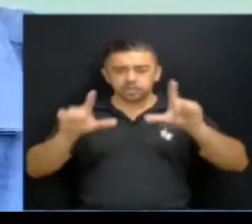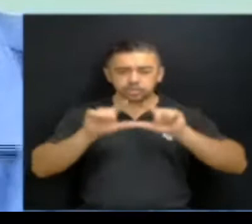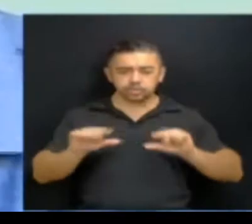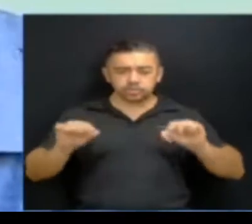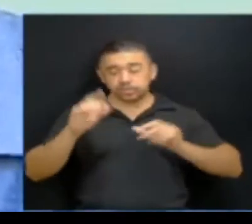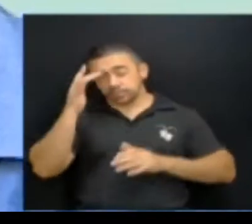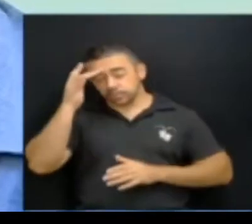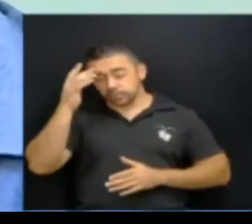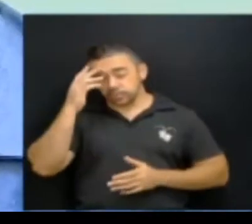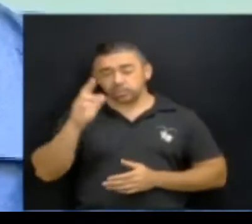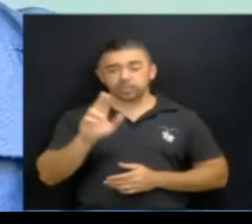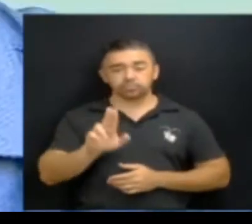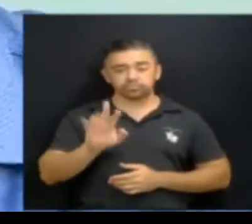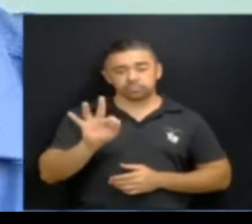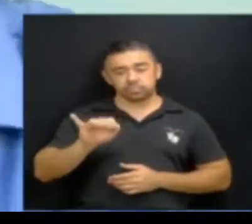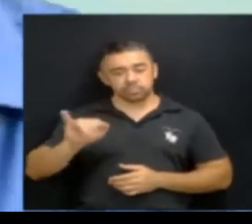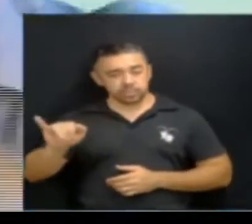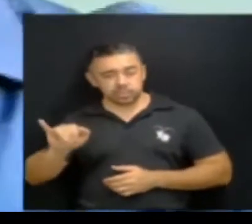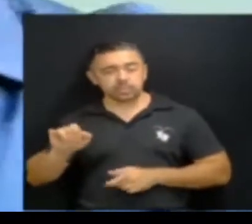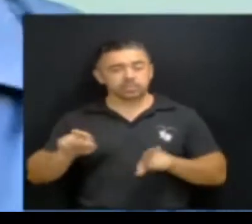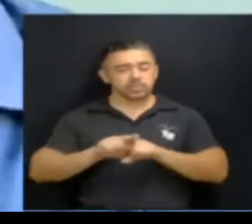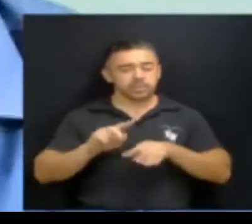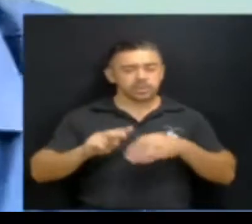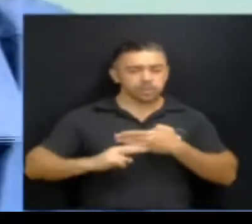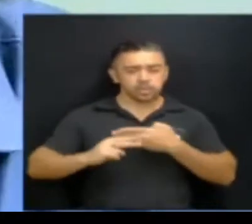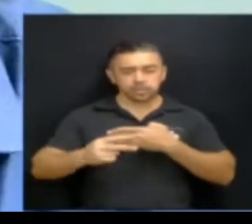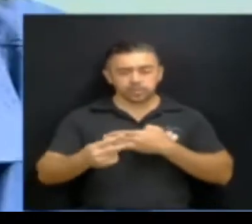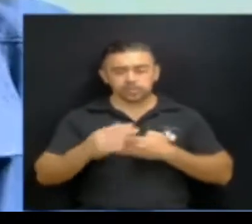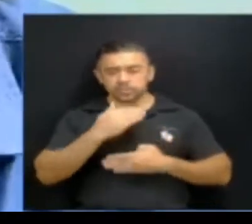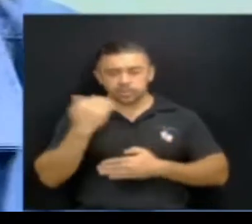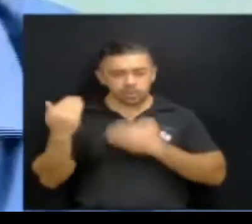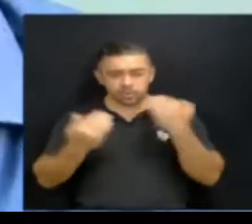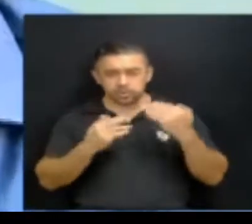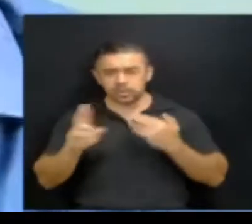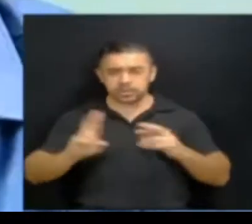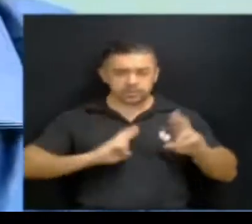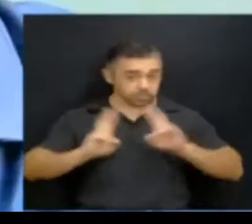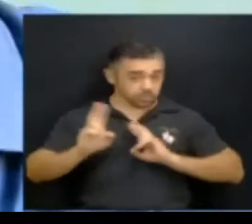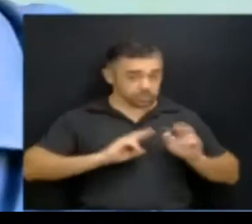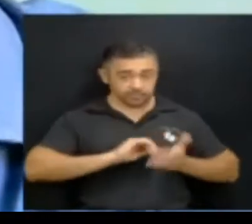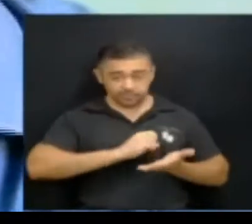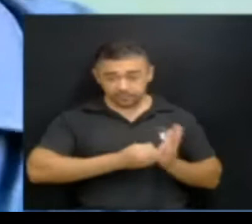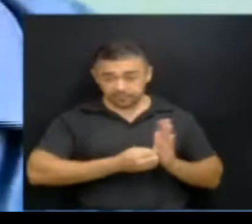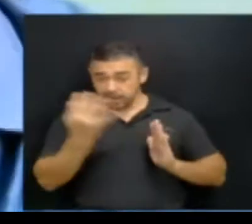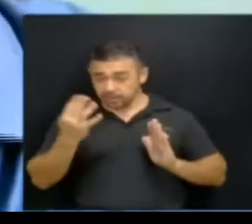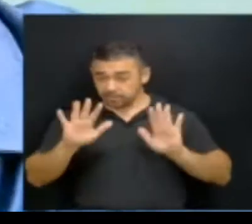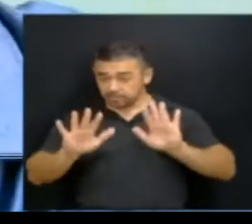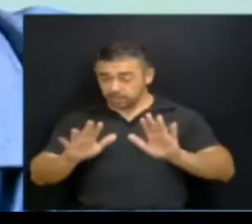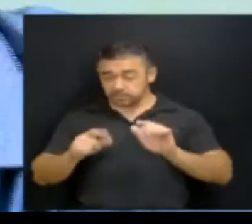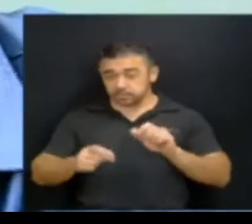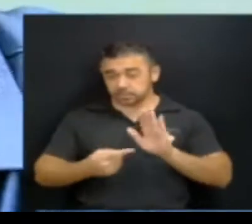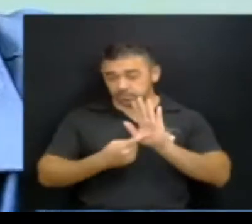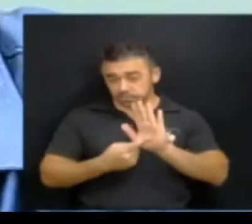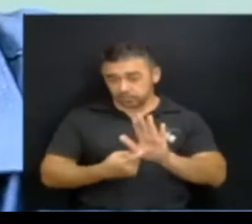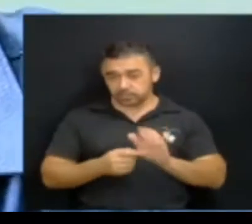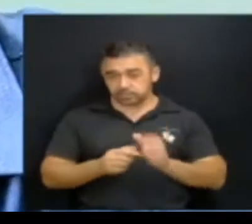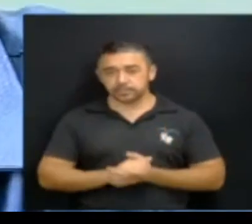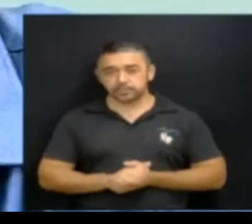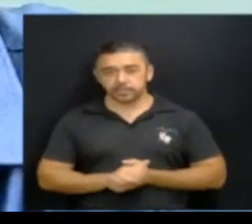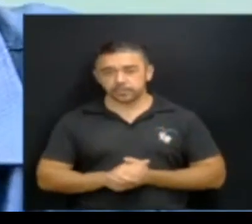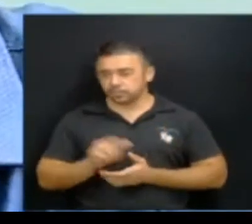estado grave, por consequência, a morte. As respostas são variadas, mas tem umas que é preciso colocar. Você é